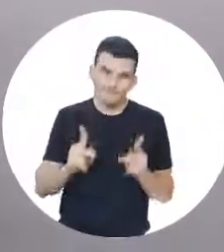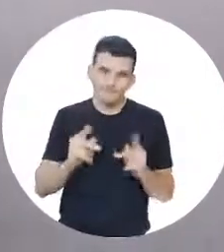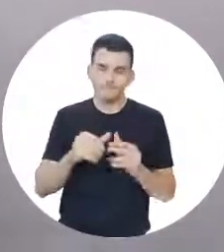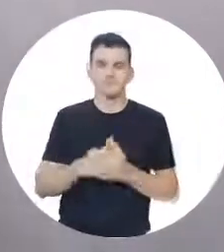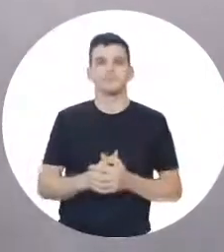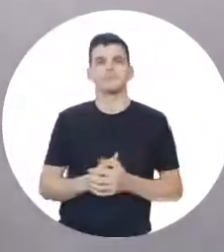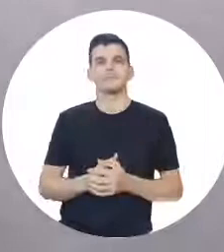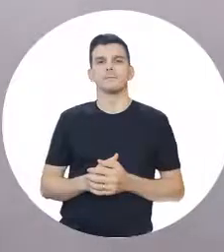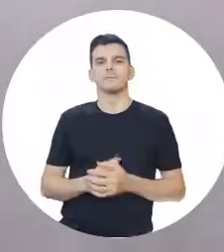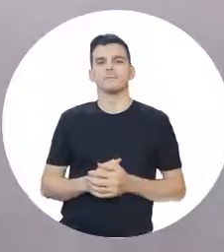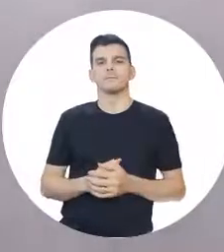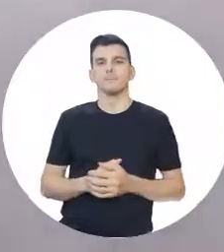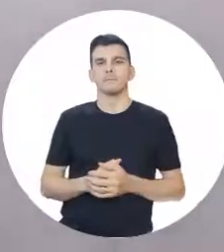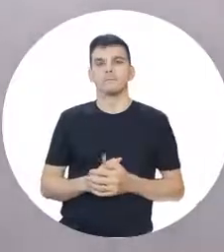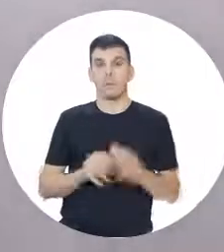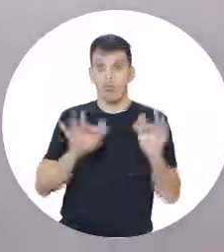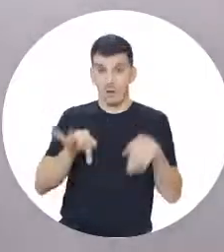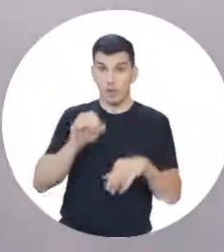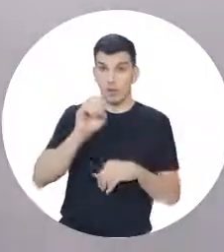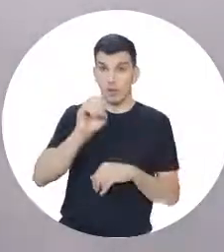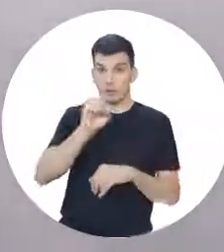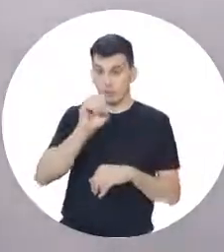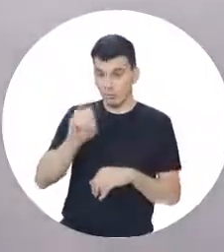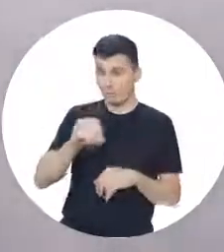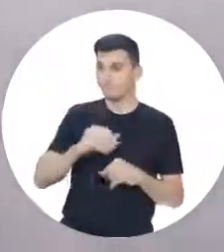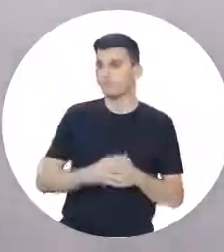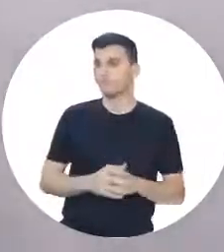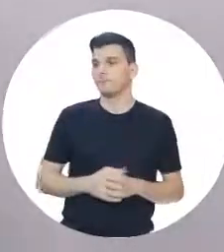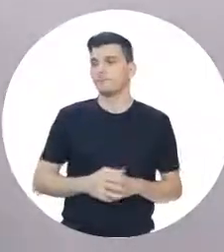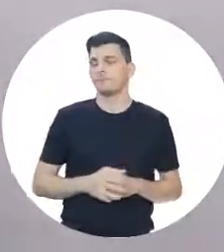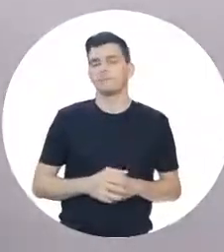Ok? Mercuroso. Terminação oso.